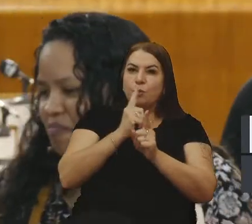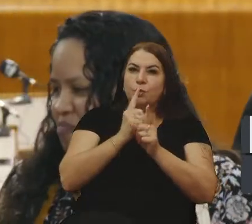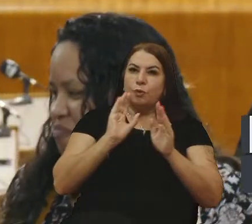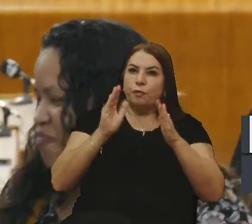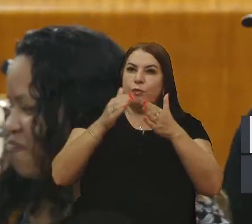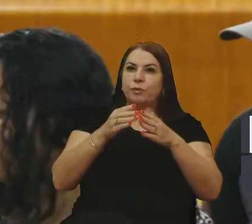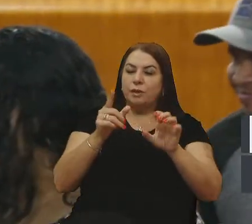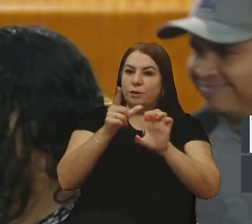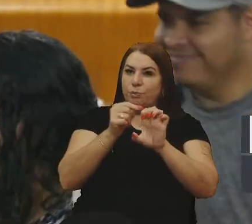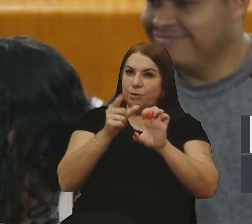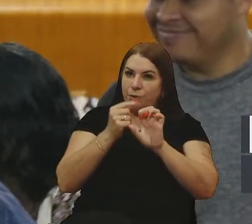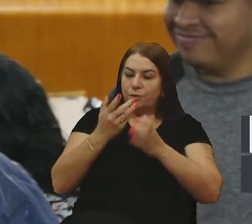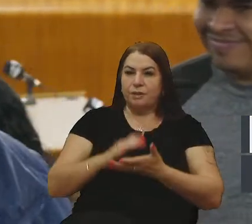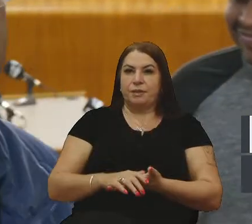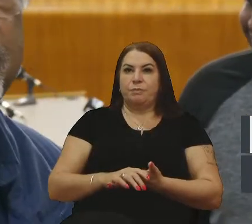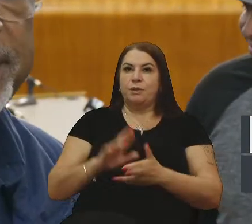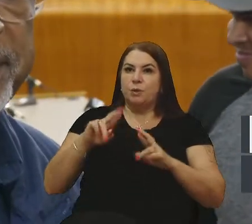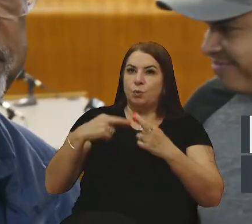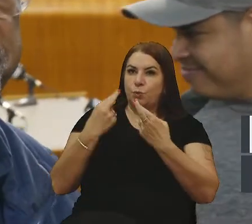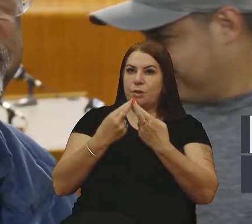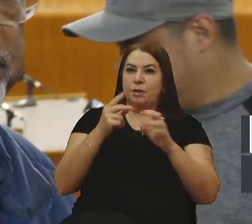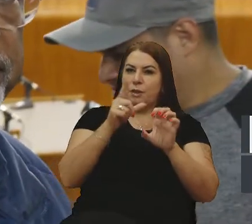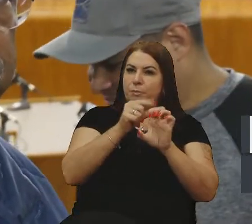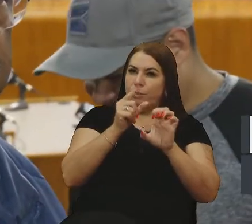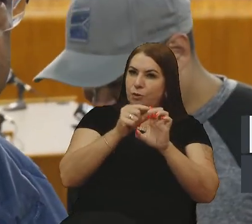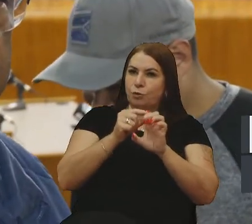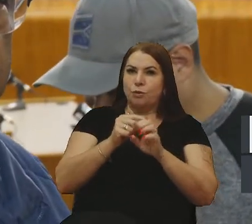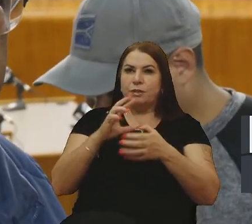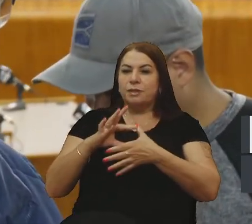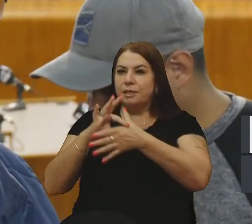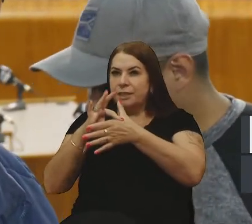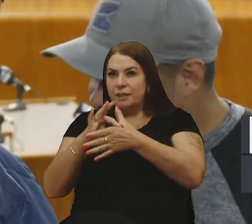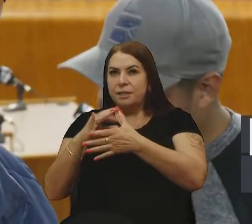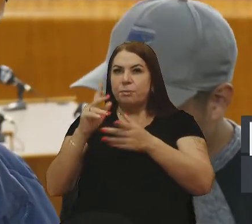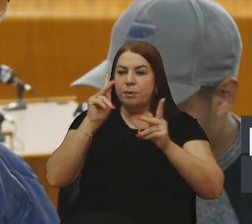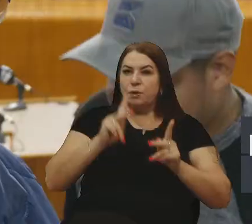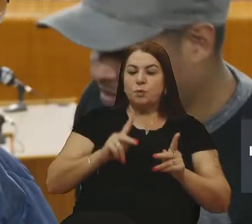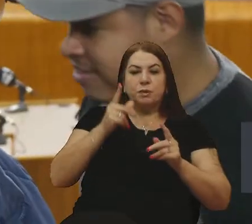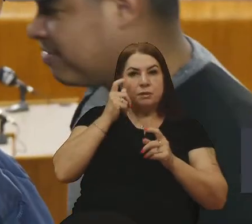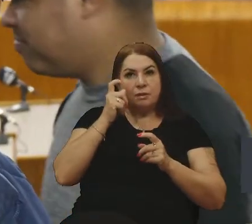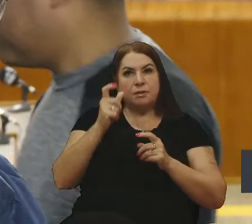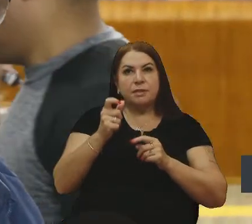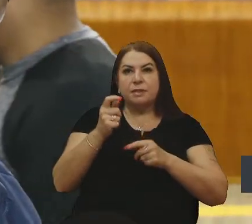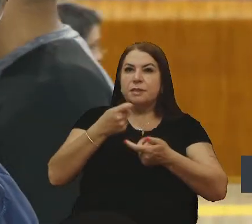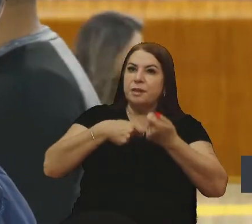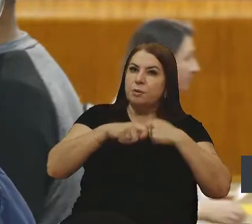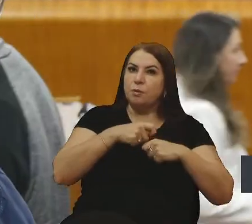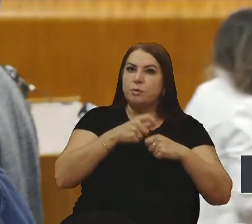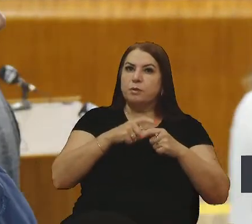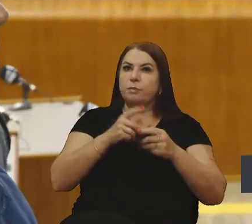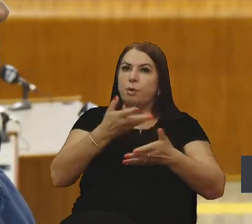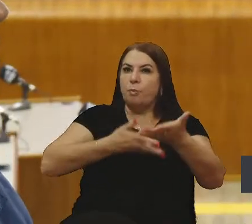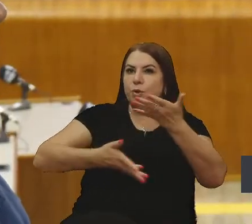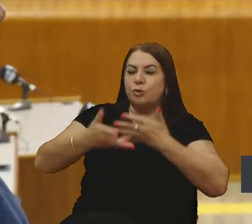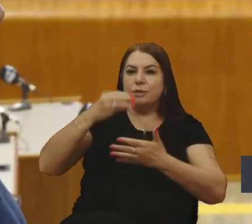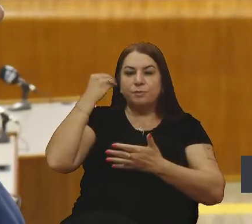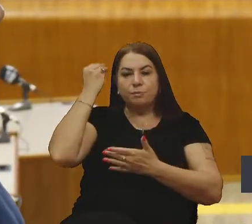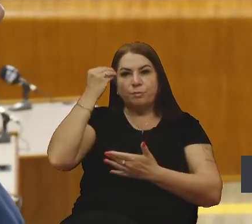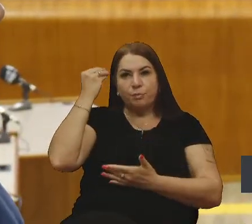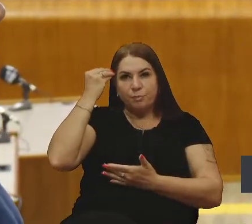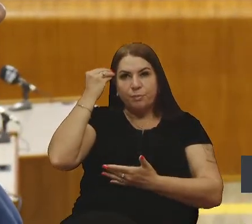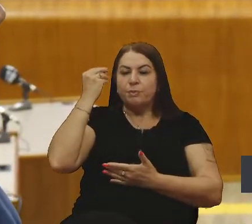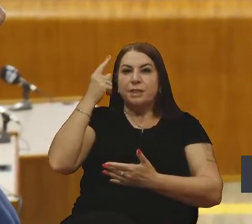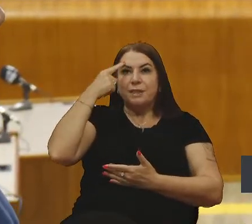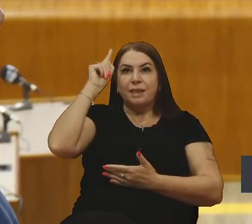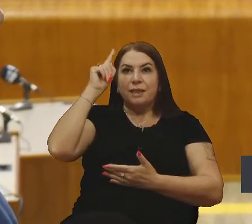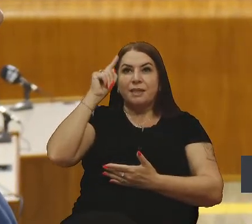ao empreendedorismo, reunindo empreendedores, lideranças e pessoas interessadas em negócios para compartilhar experiências e ideias